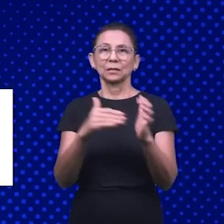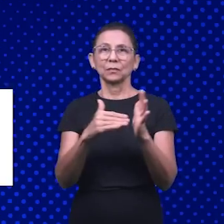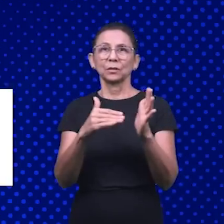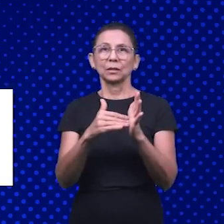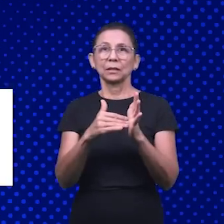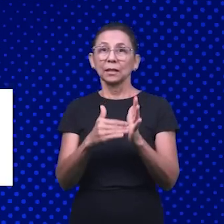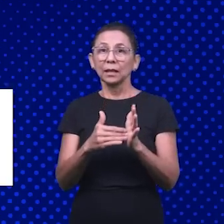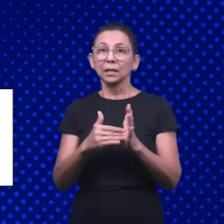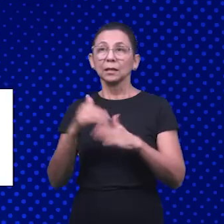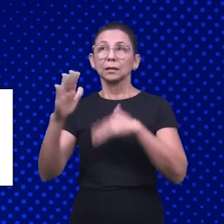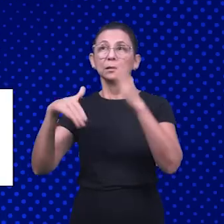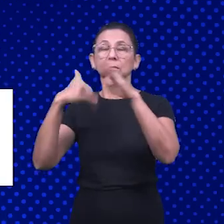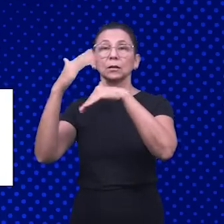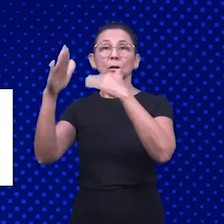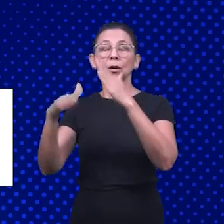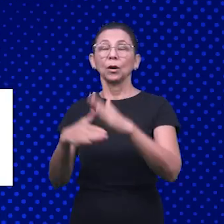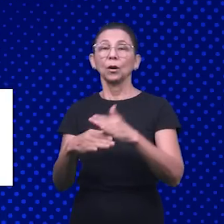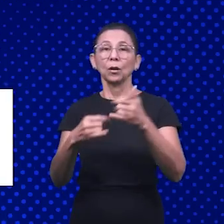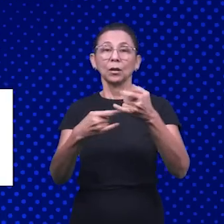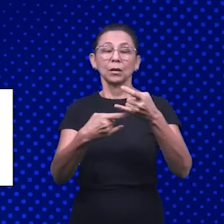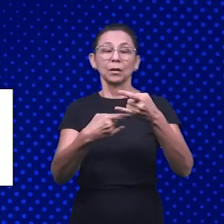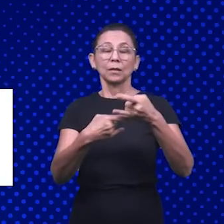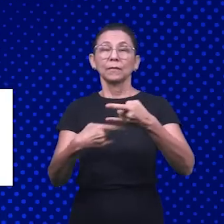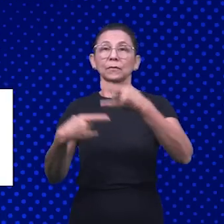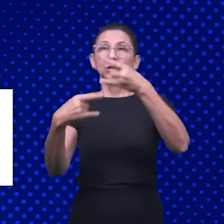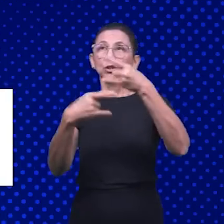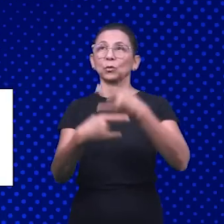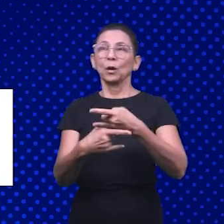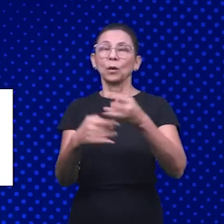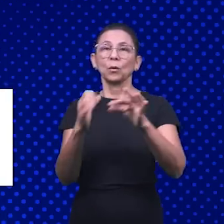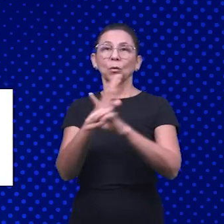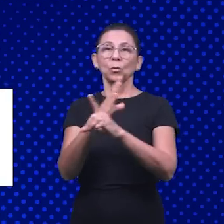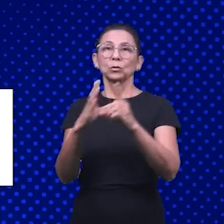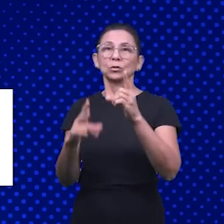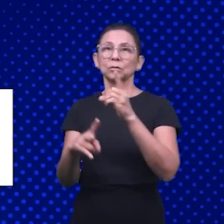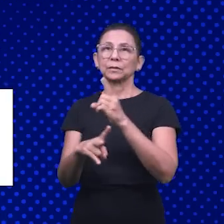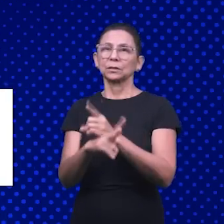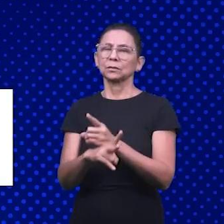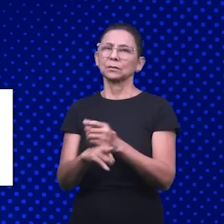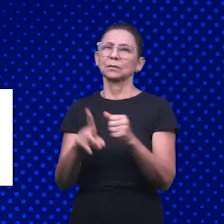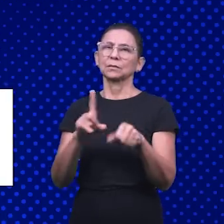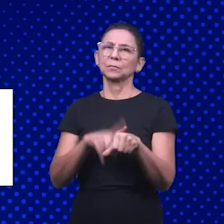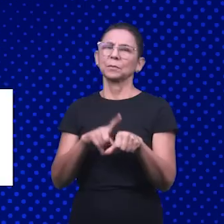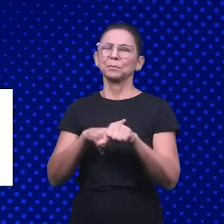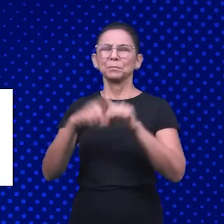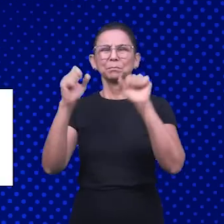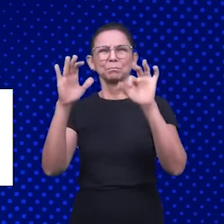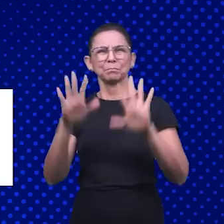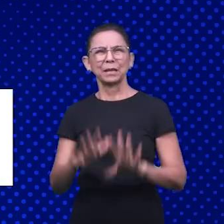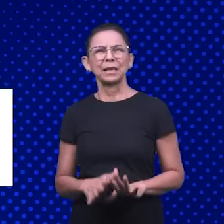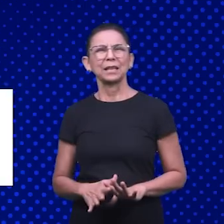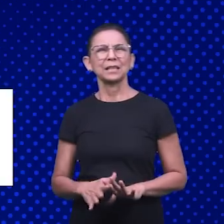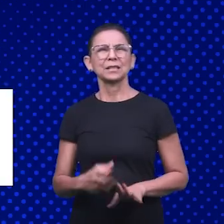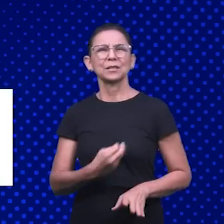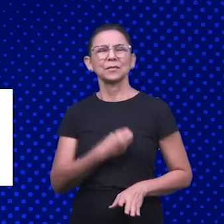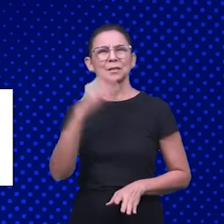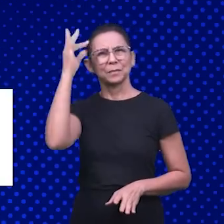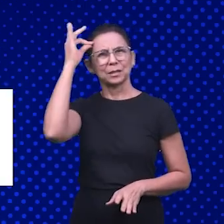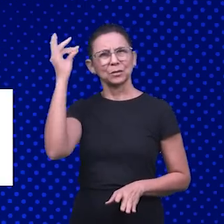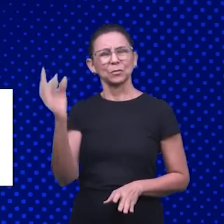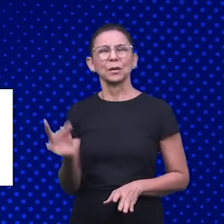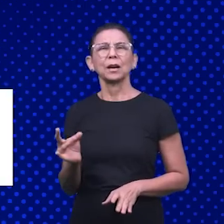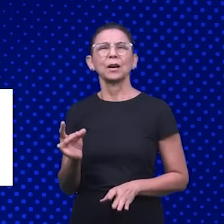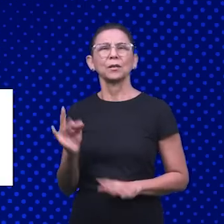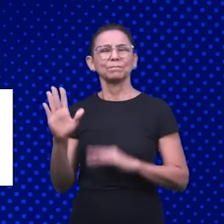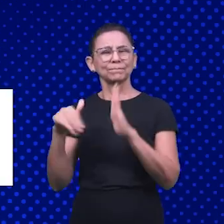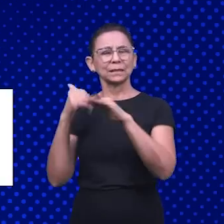irmãos participaram de uma vigília virtual com um grupo aqui de Alagoas. Foi um momento de renovo e de preparo para as ações